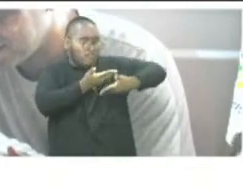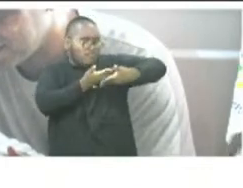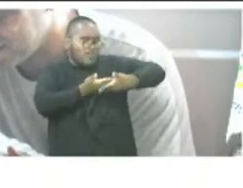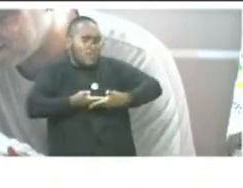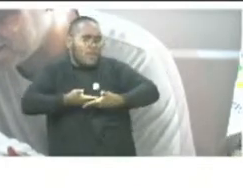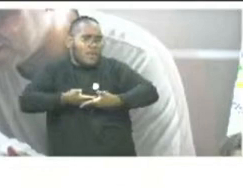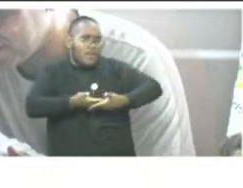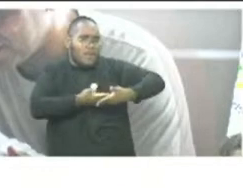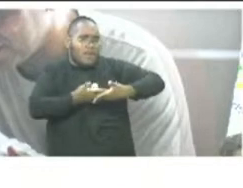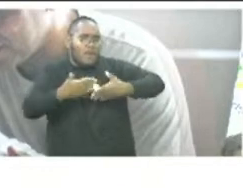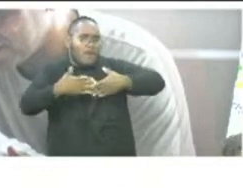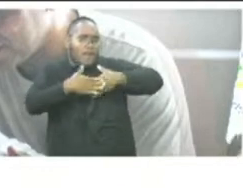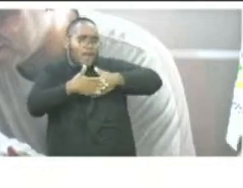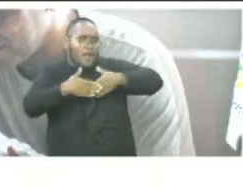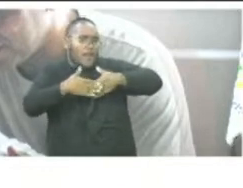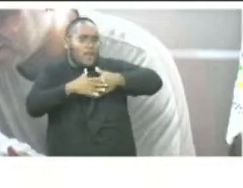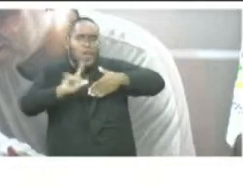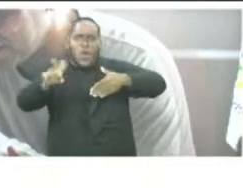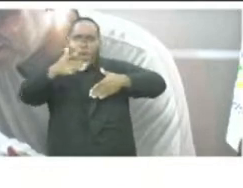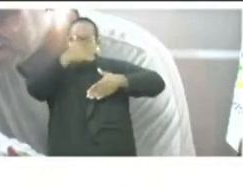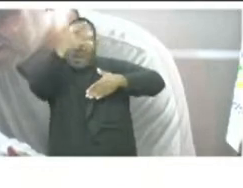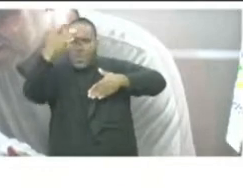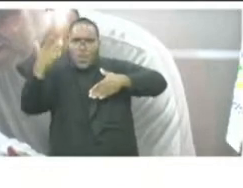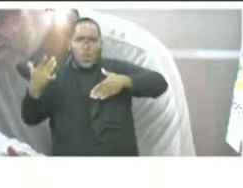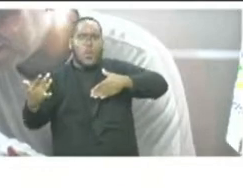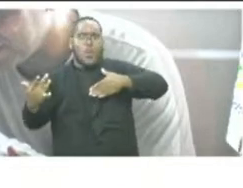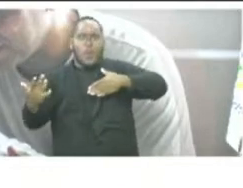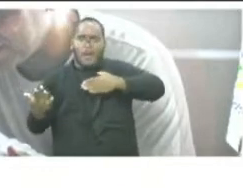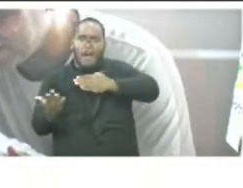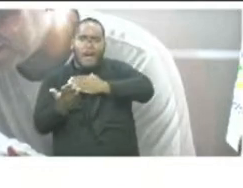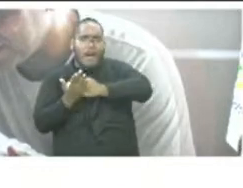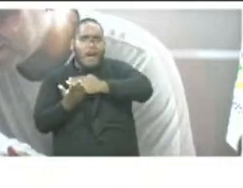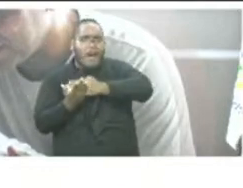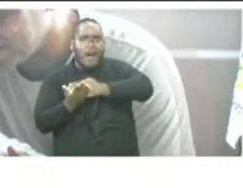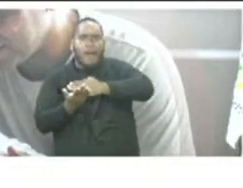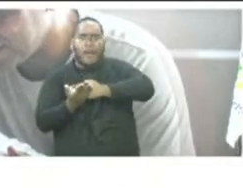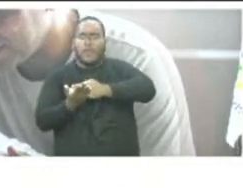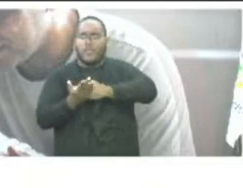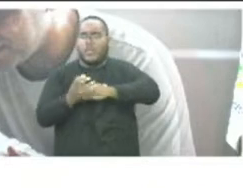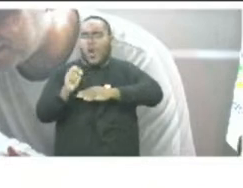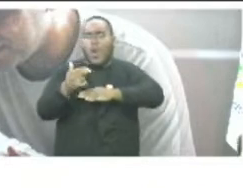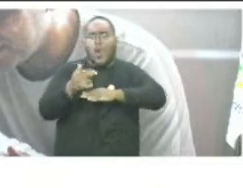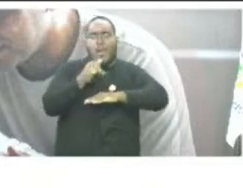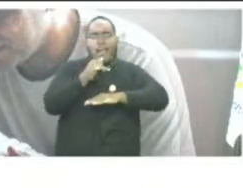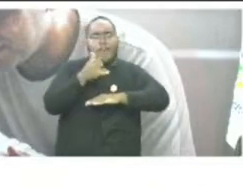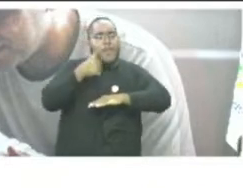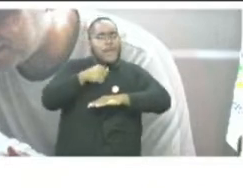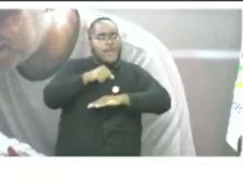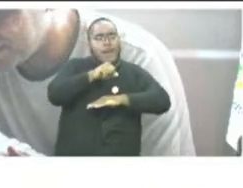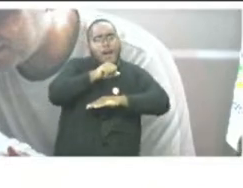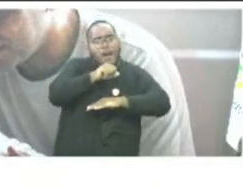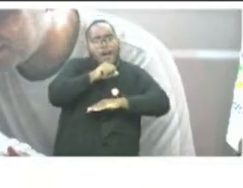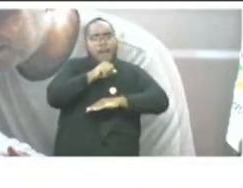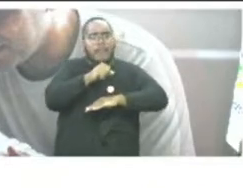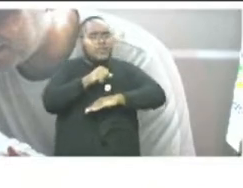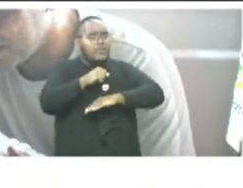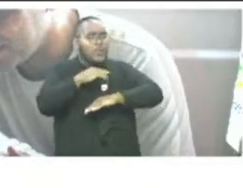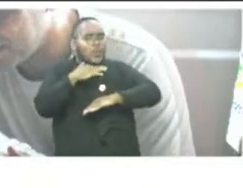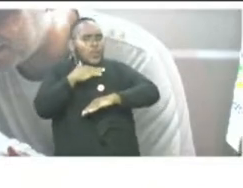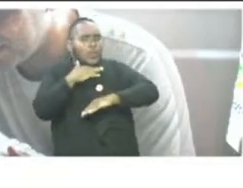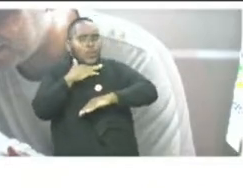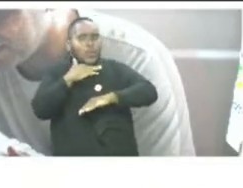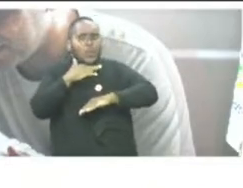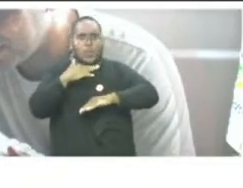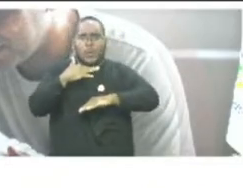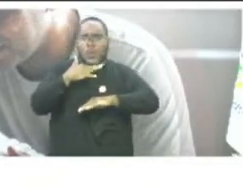ser feito com outro cuidador, em caso dessa mãe ter alguma instabilidade ou não estar se sentindo bem para promover esse contato pele a